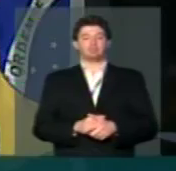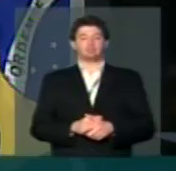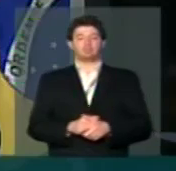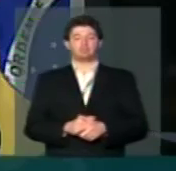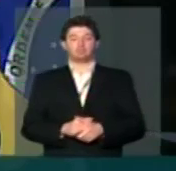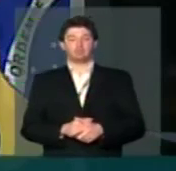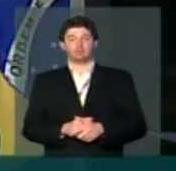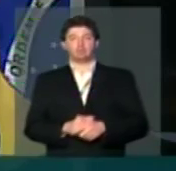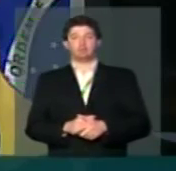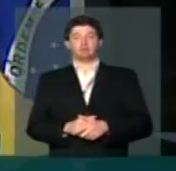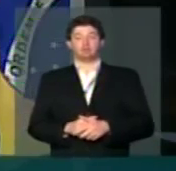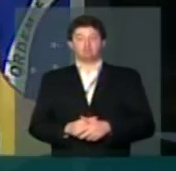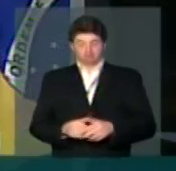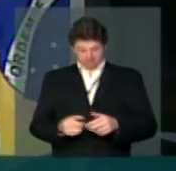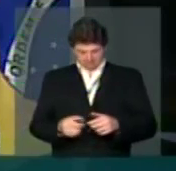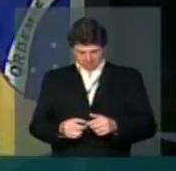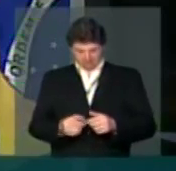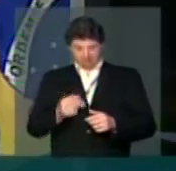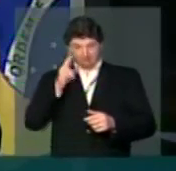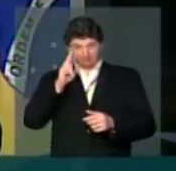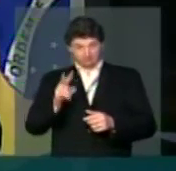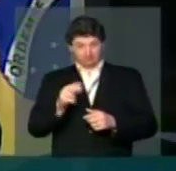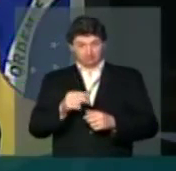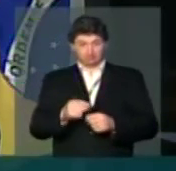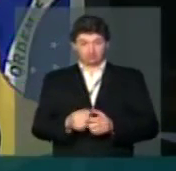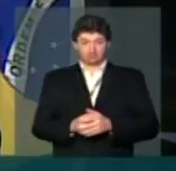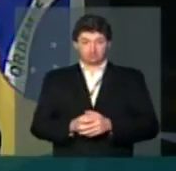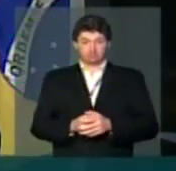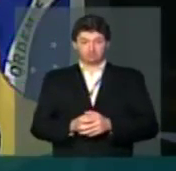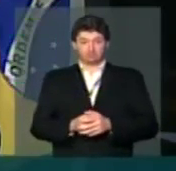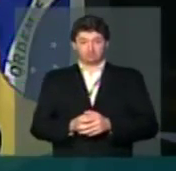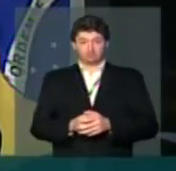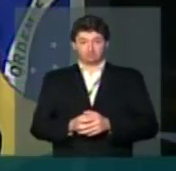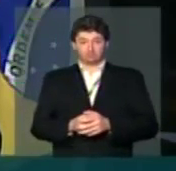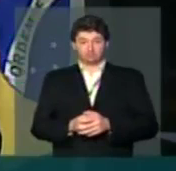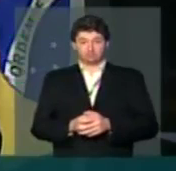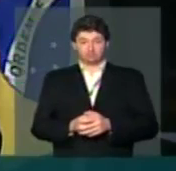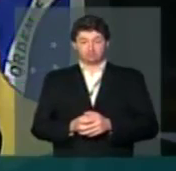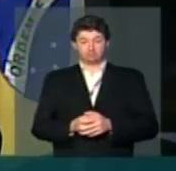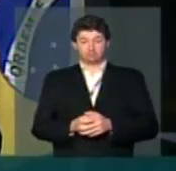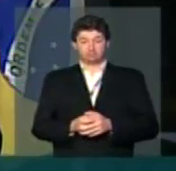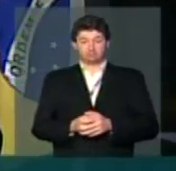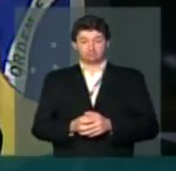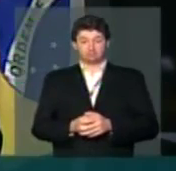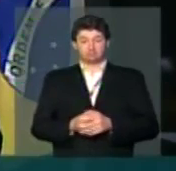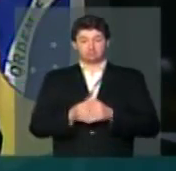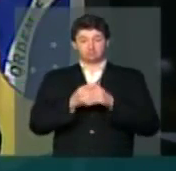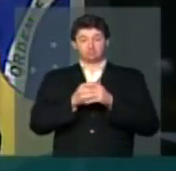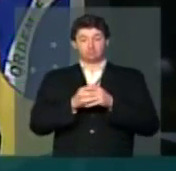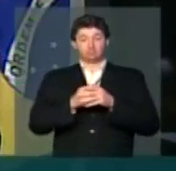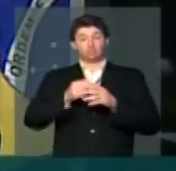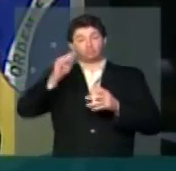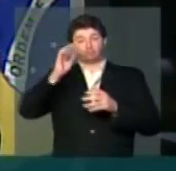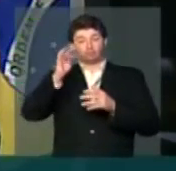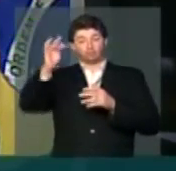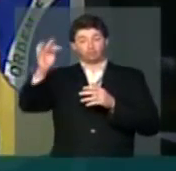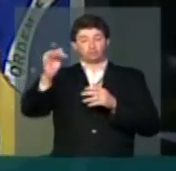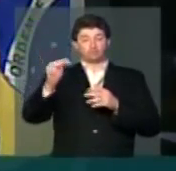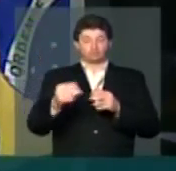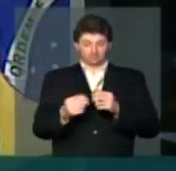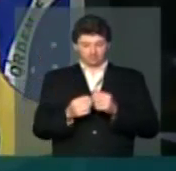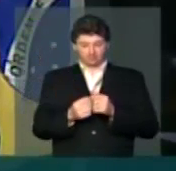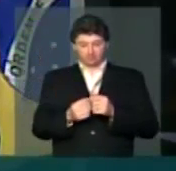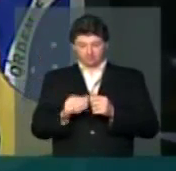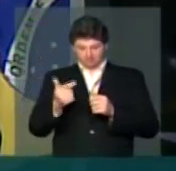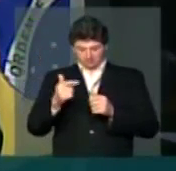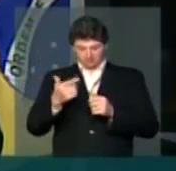estamos caminhando para ver ruim, inclusive, o pleno emprego de 2 mínimos. A essa altura, em sã consciência, já não